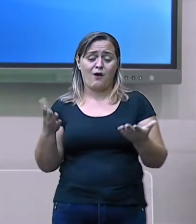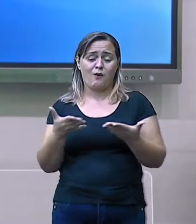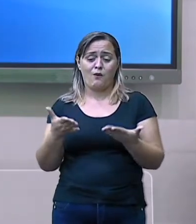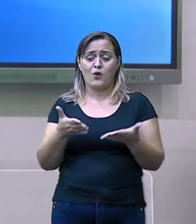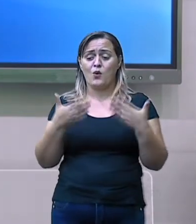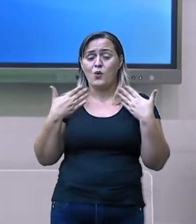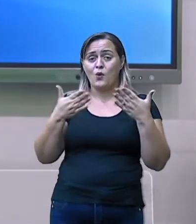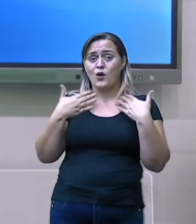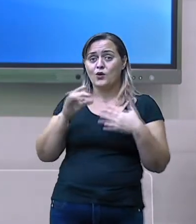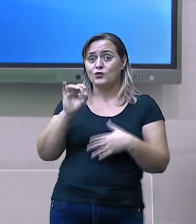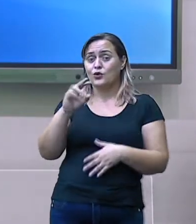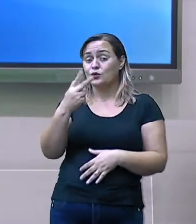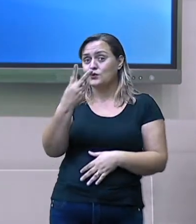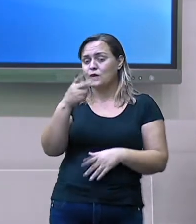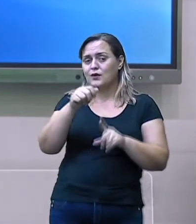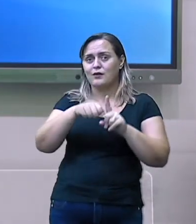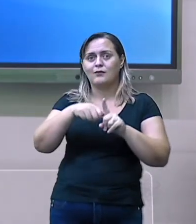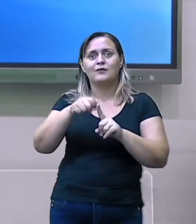aproximadamente.